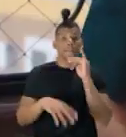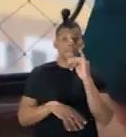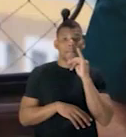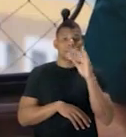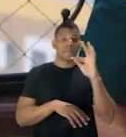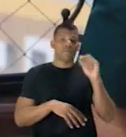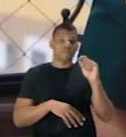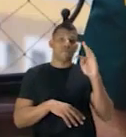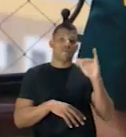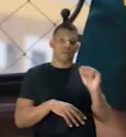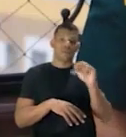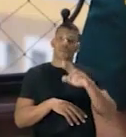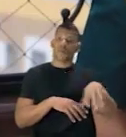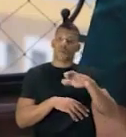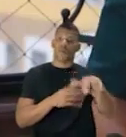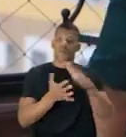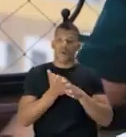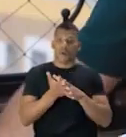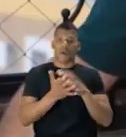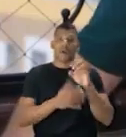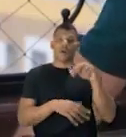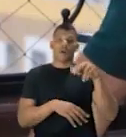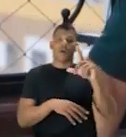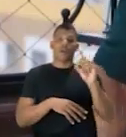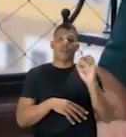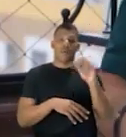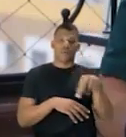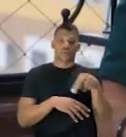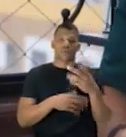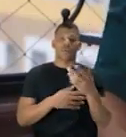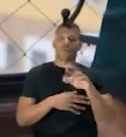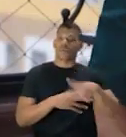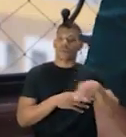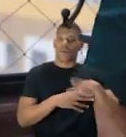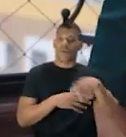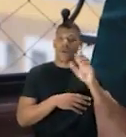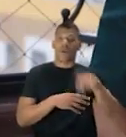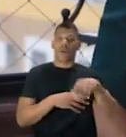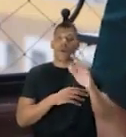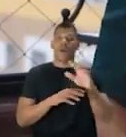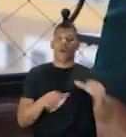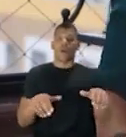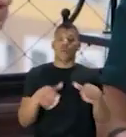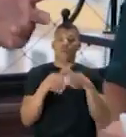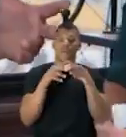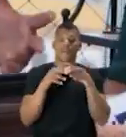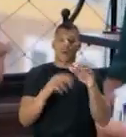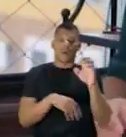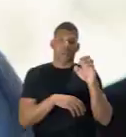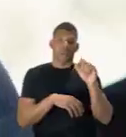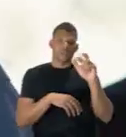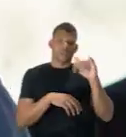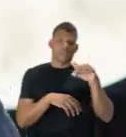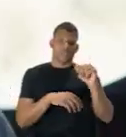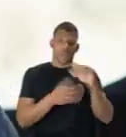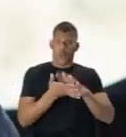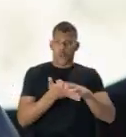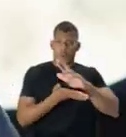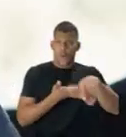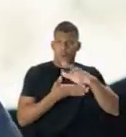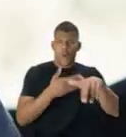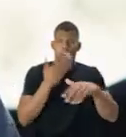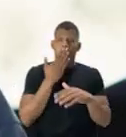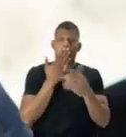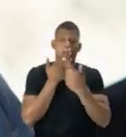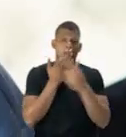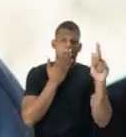pega compositores como a Fátima Guedes, que não é sambista, o Nelson Ângelo, né? Que é do Clube da Esquina, está longe